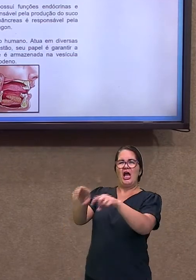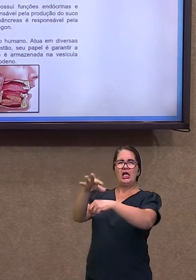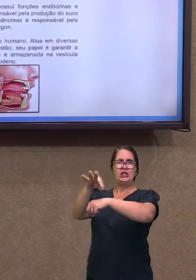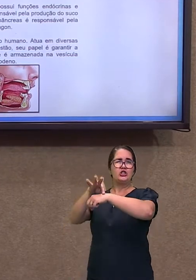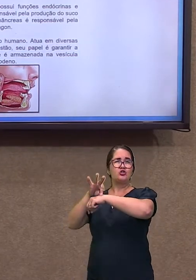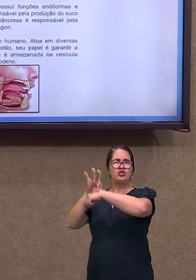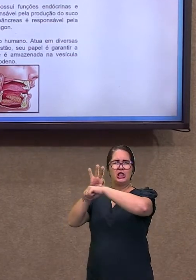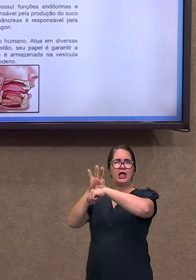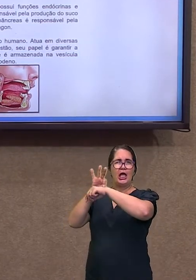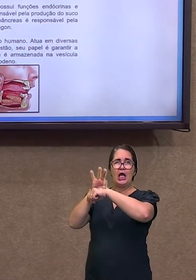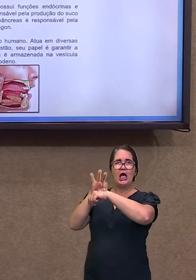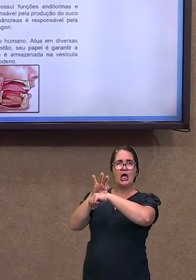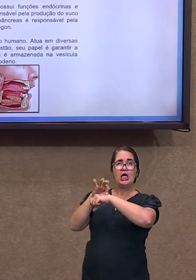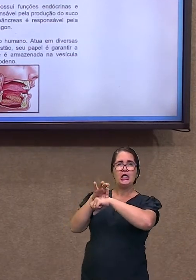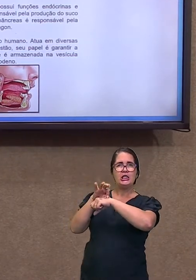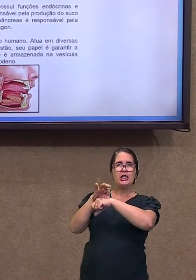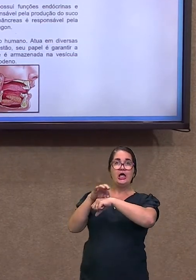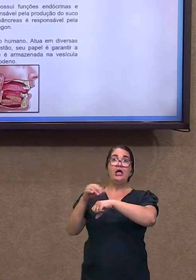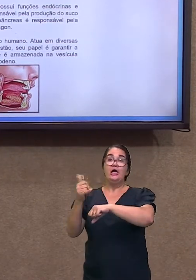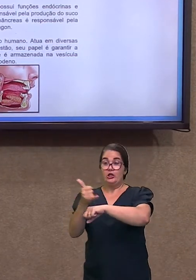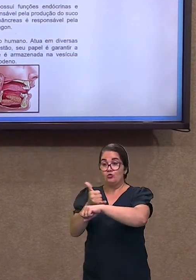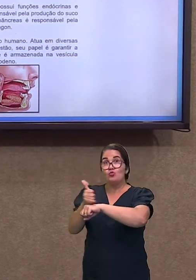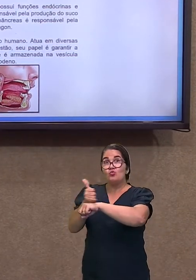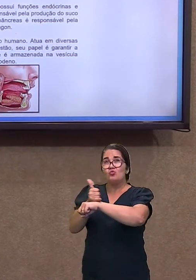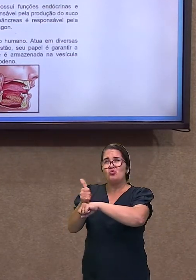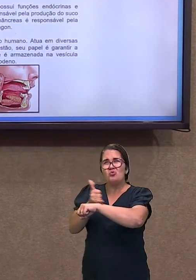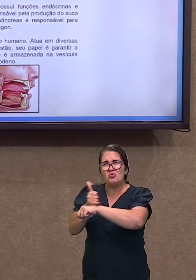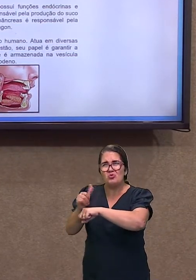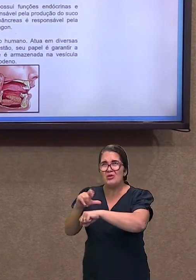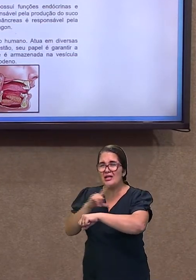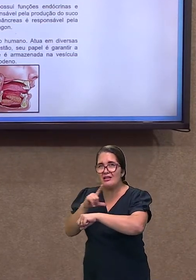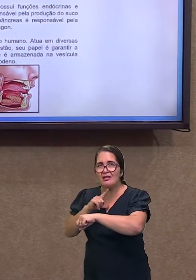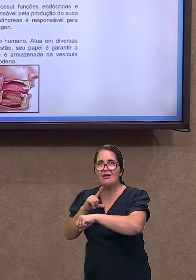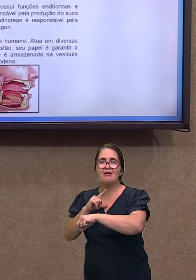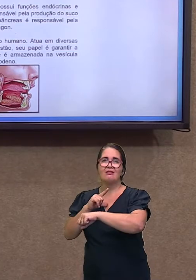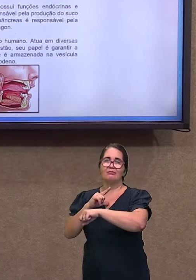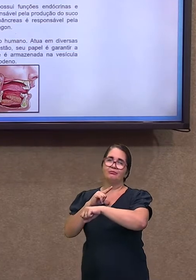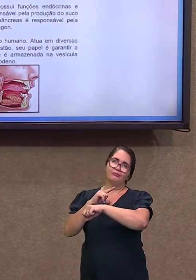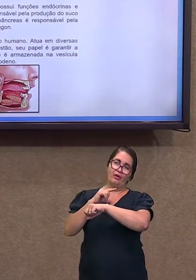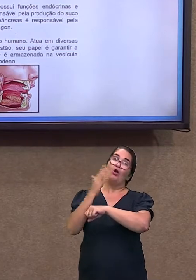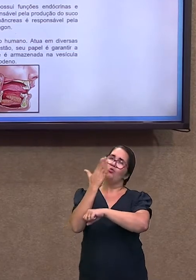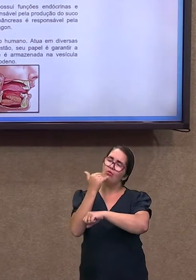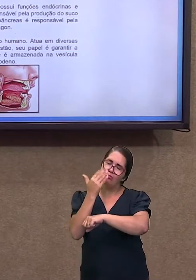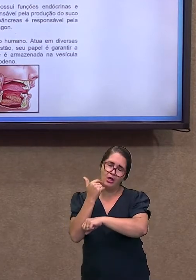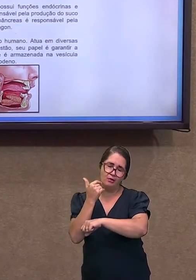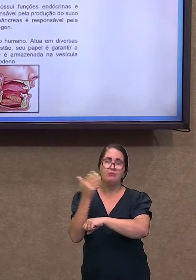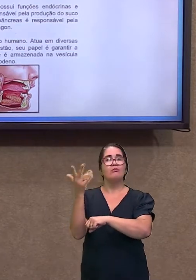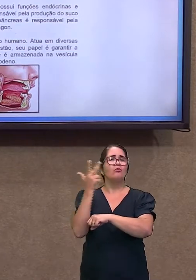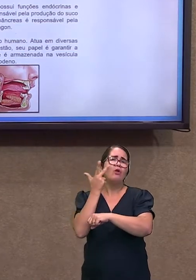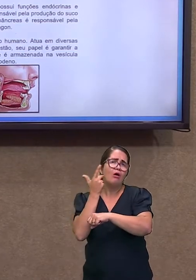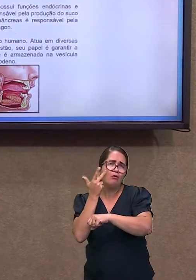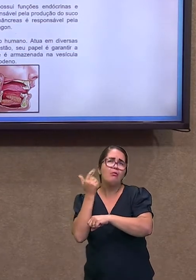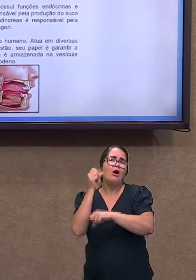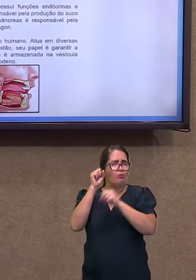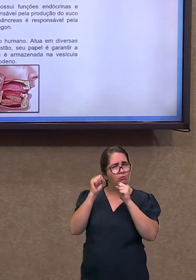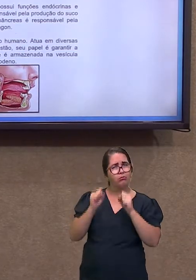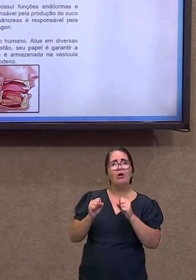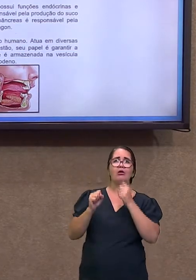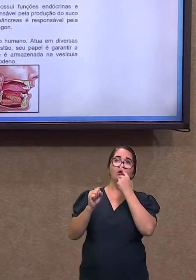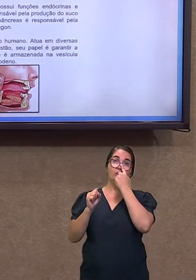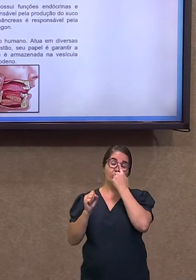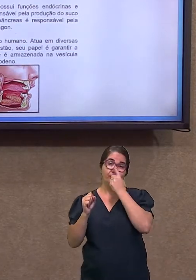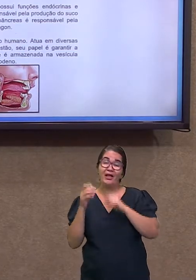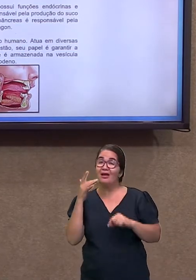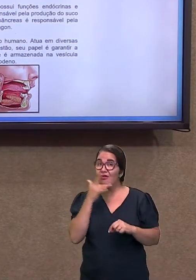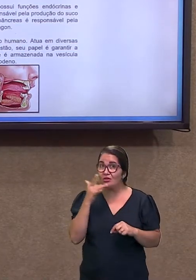todas as funções dela, não tem problema. Ele pode comer. É claro, como a gente falou lá no início, tudo que